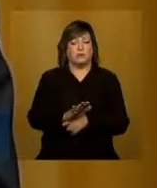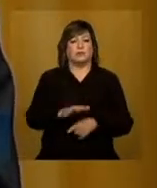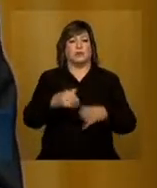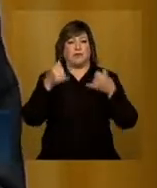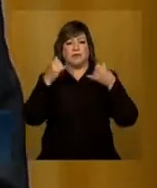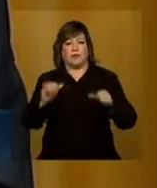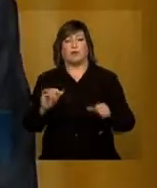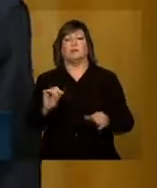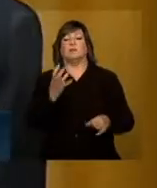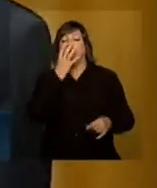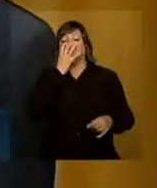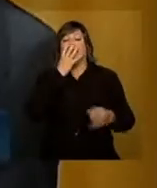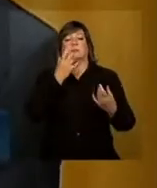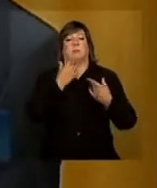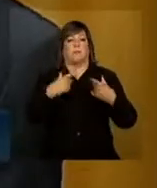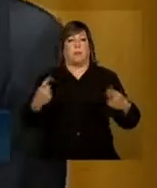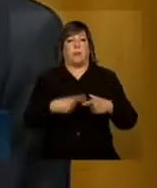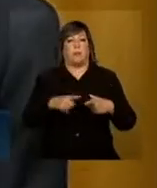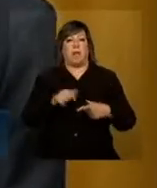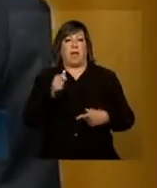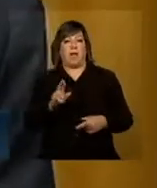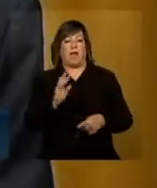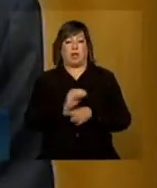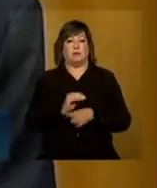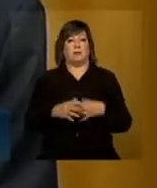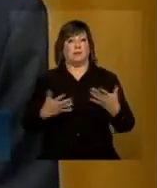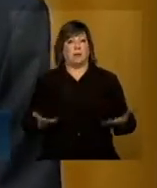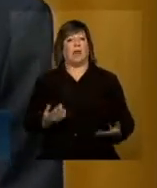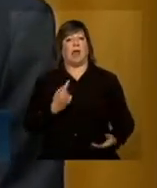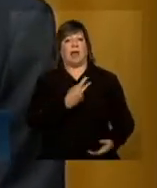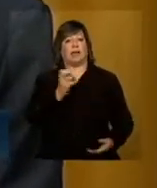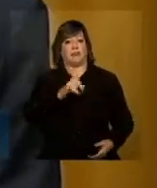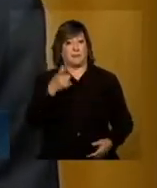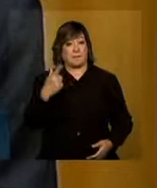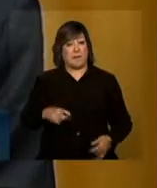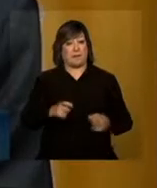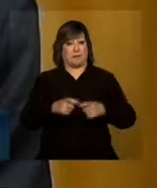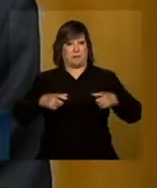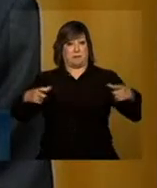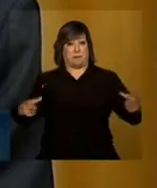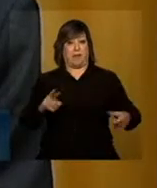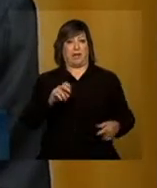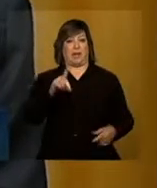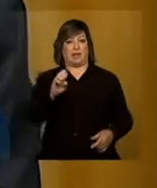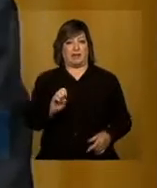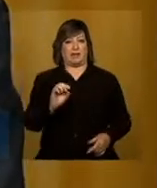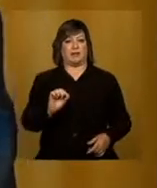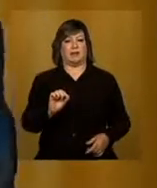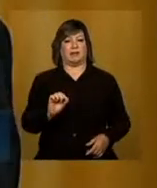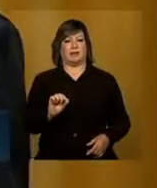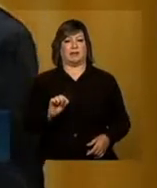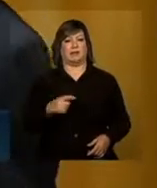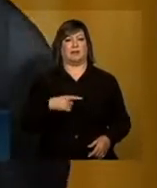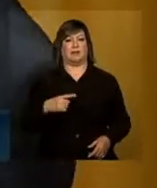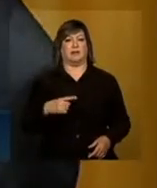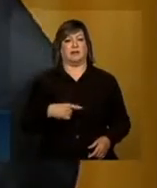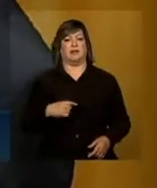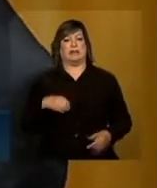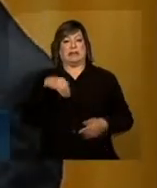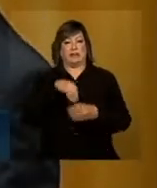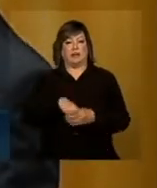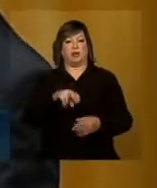de asfixia. E, portanto, nós vamos cada vez mais ampliar essa rede dentro do escopo do Rede